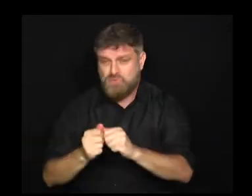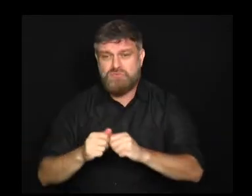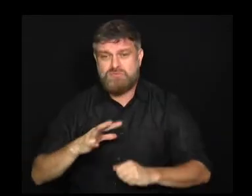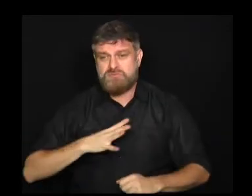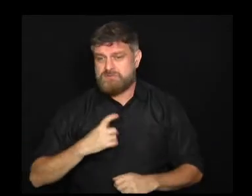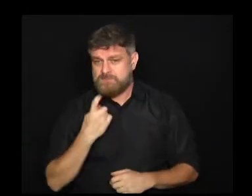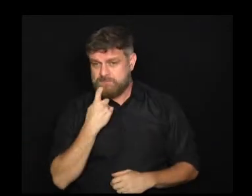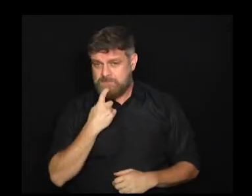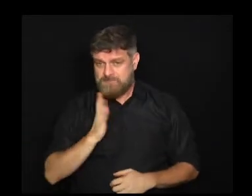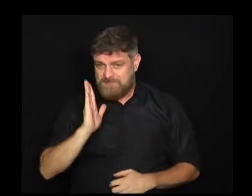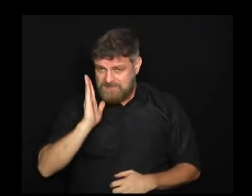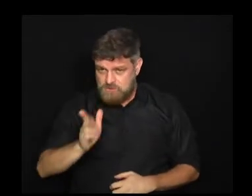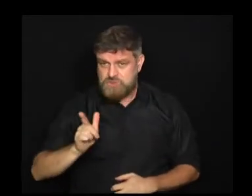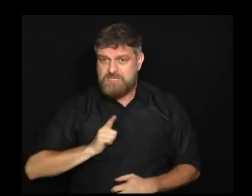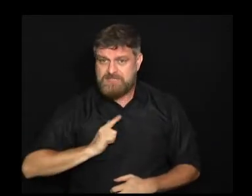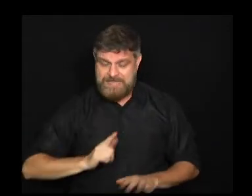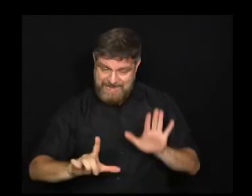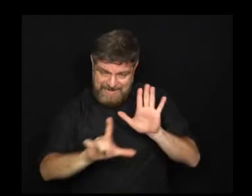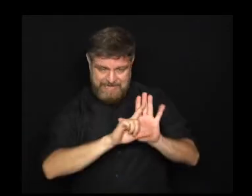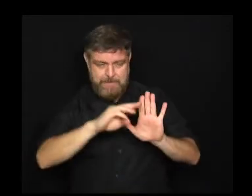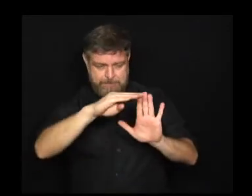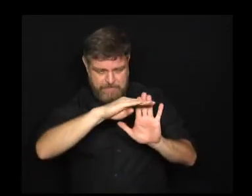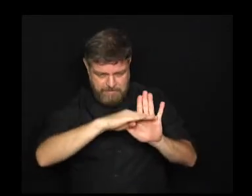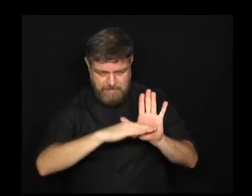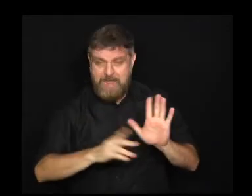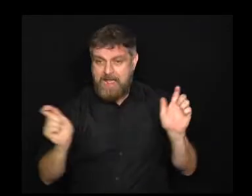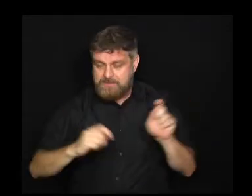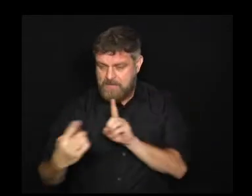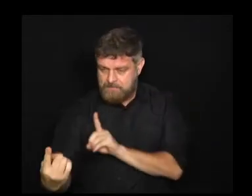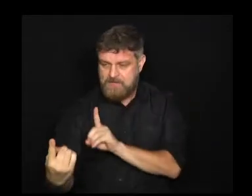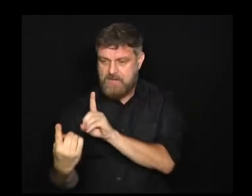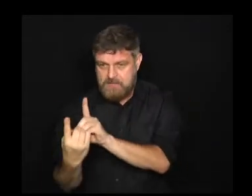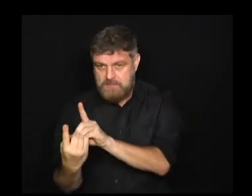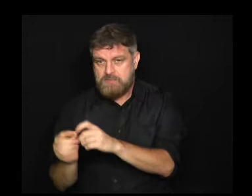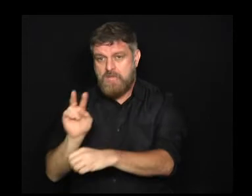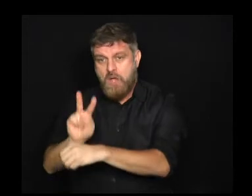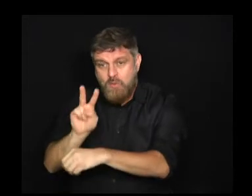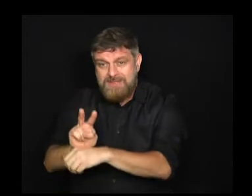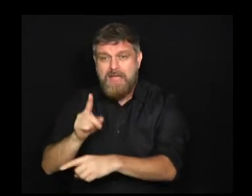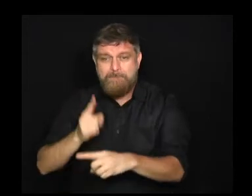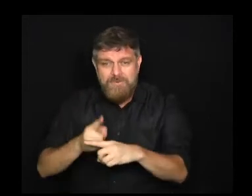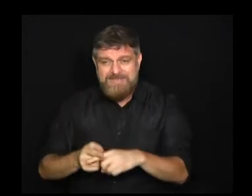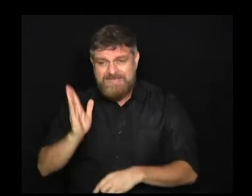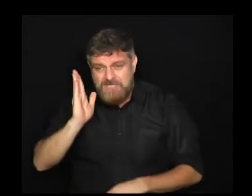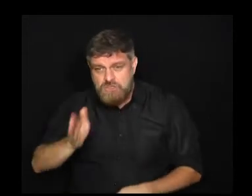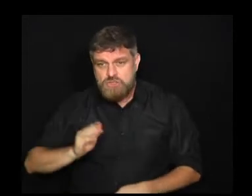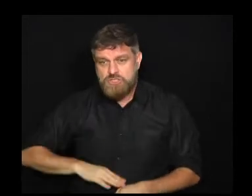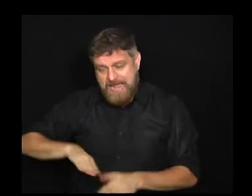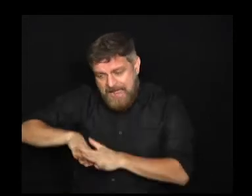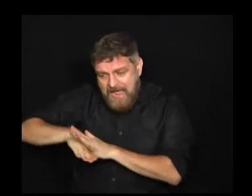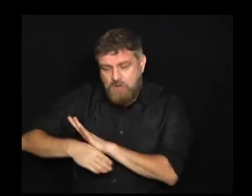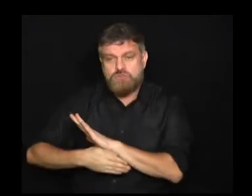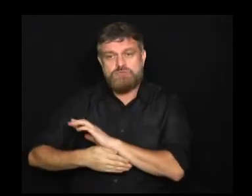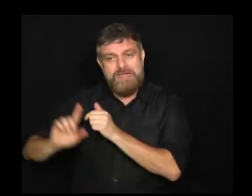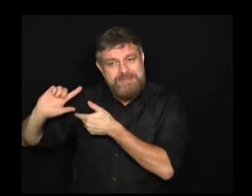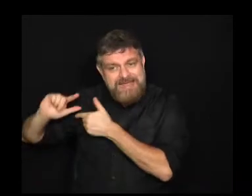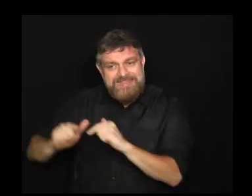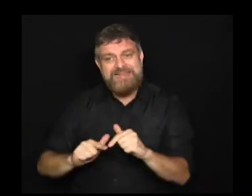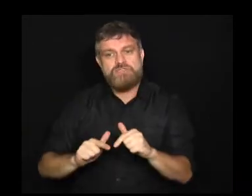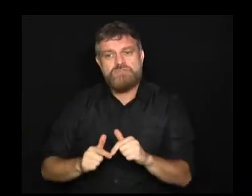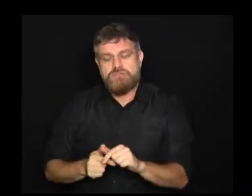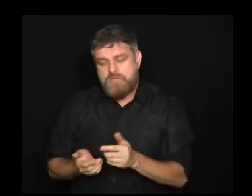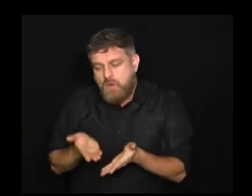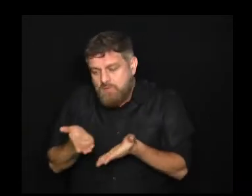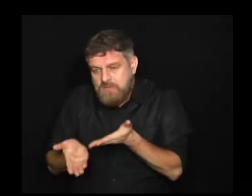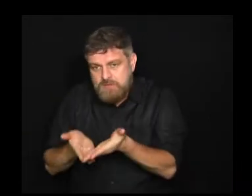Campinas, por lei, têm condições de atender esse paciente, porque já são as medidas de rotina de prevenção. O